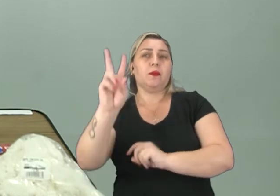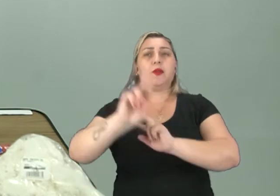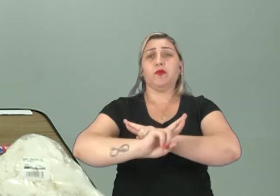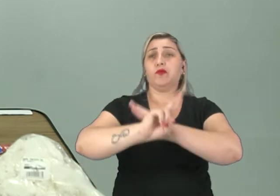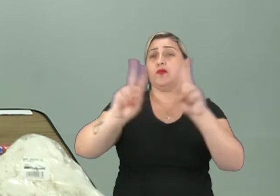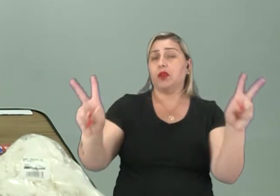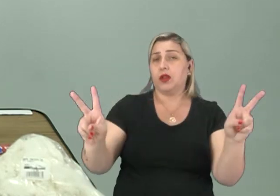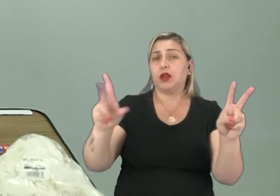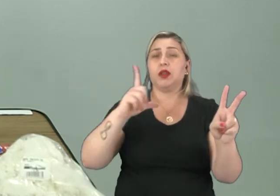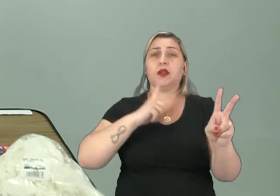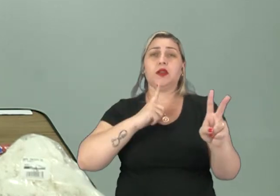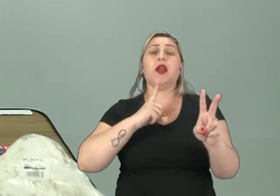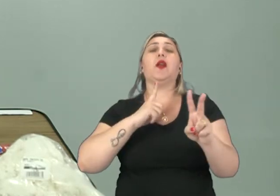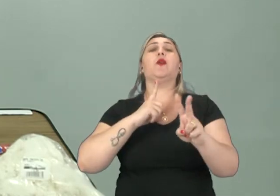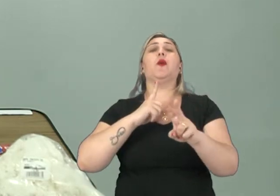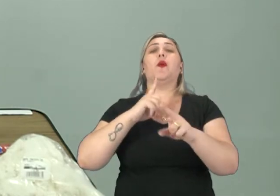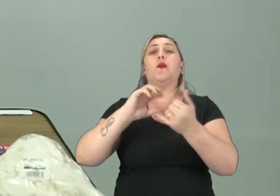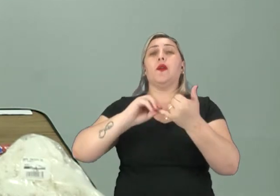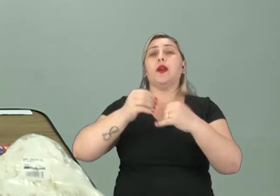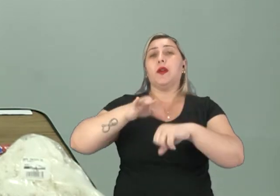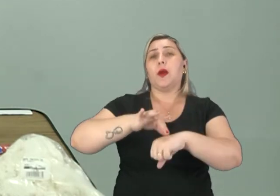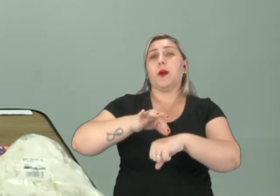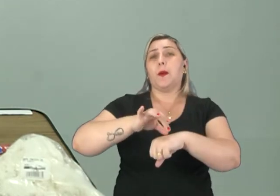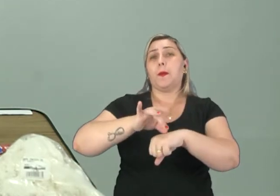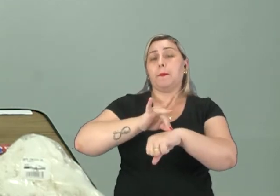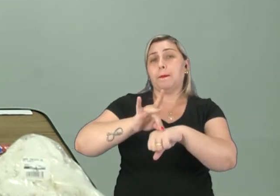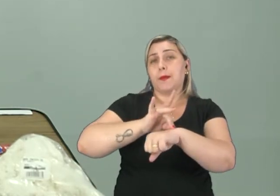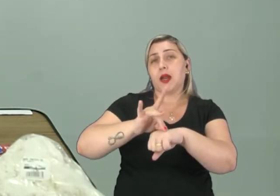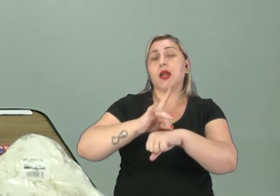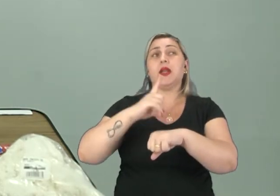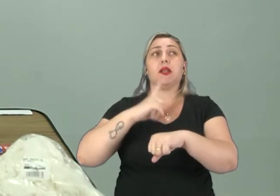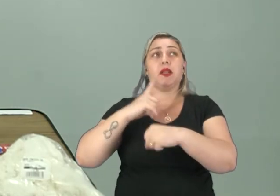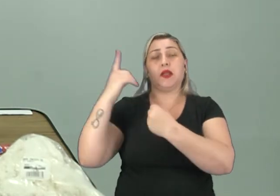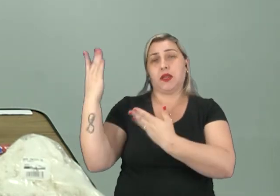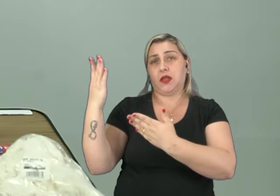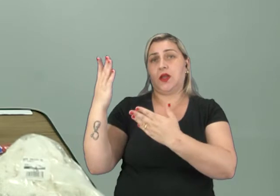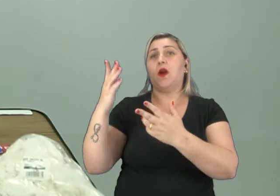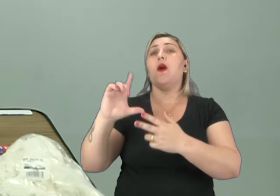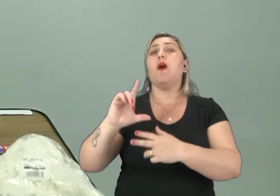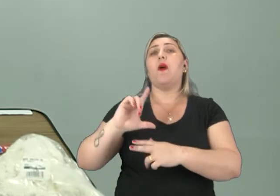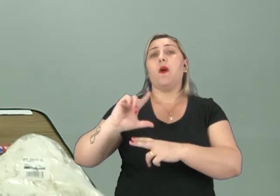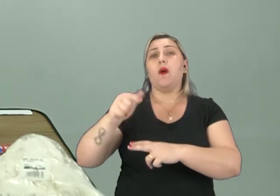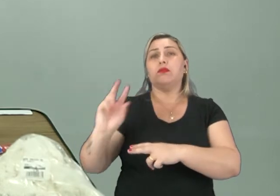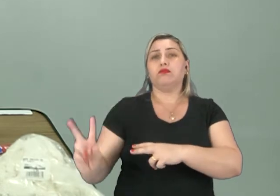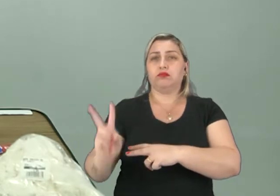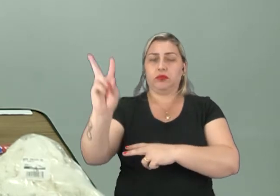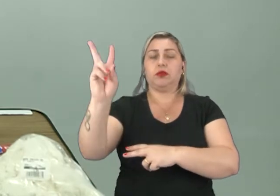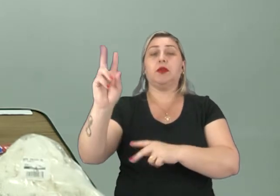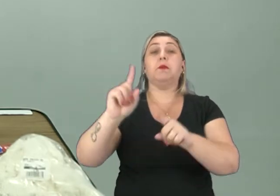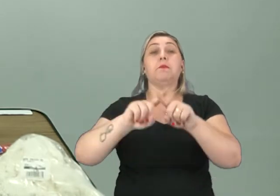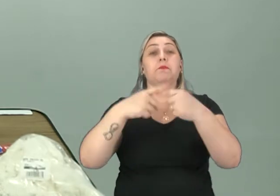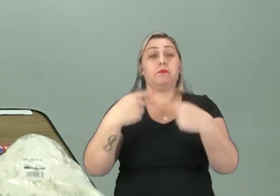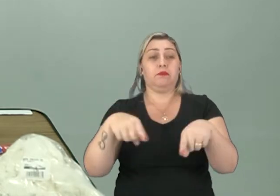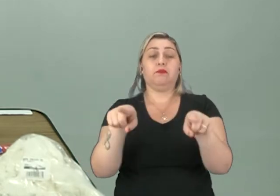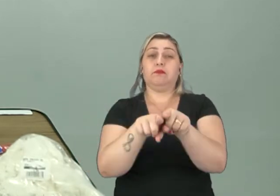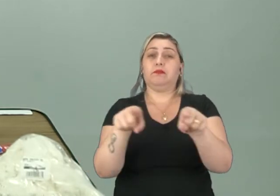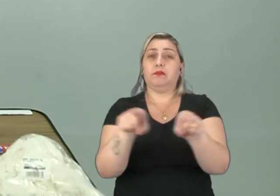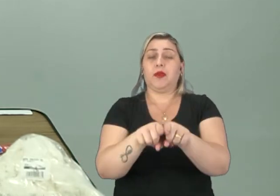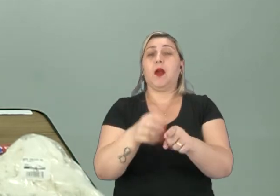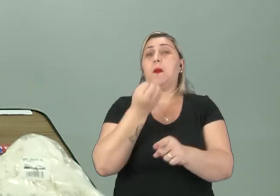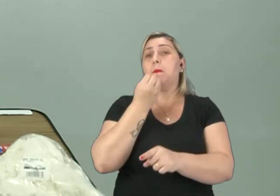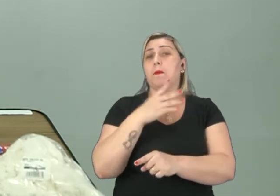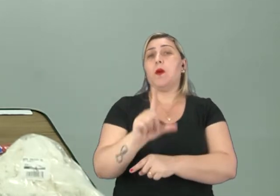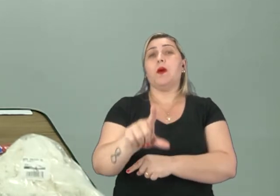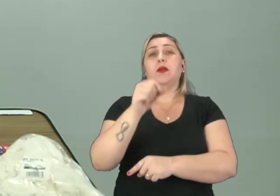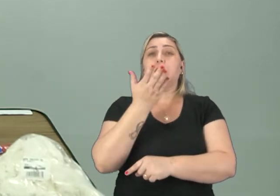diferente, tá? Tem o feijão preto que tem mais nutrientes, tem esse tipo de feijão que tem outro tipo de nutriente, mas ele, ainda assim, ele é uma